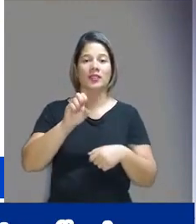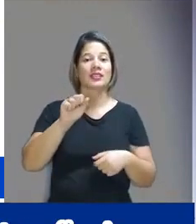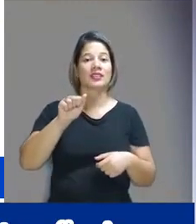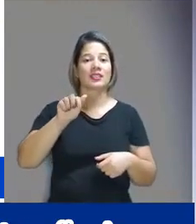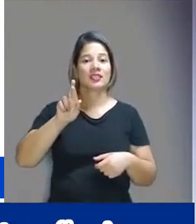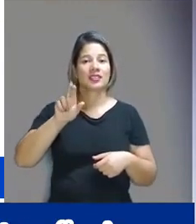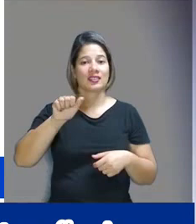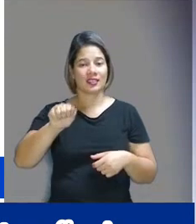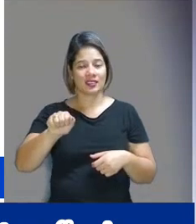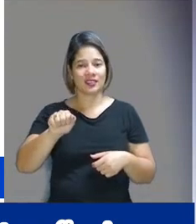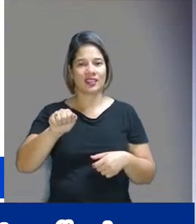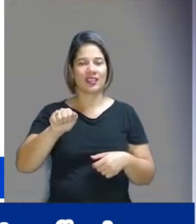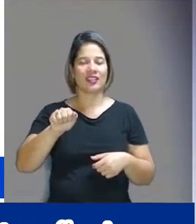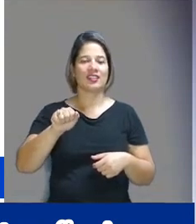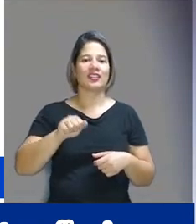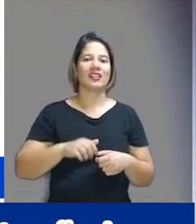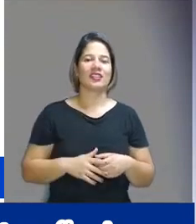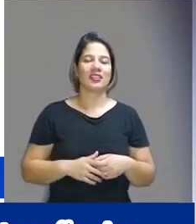só